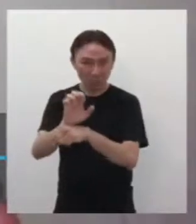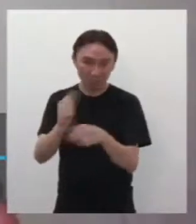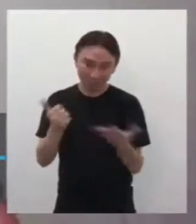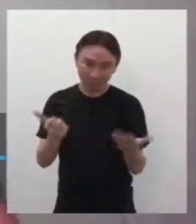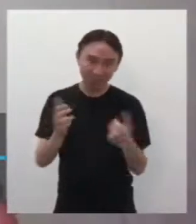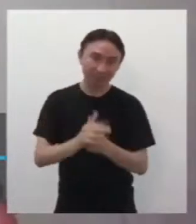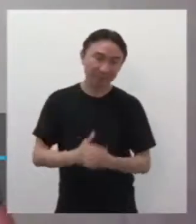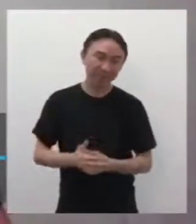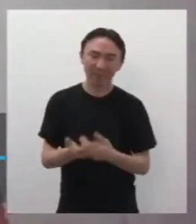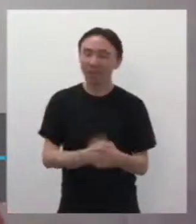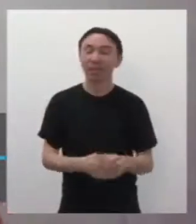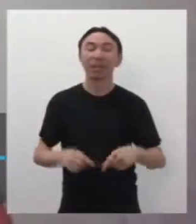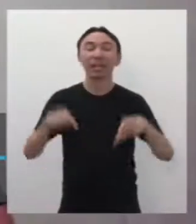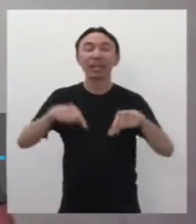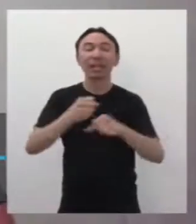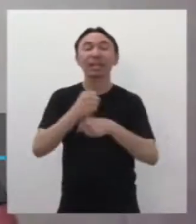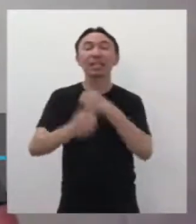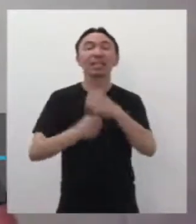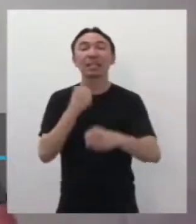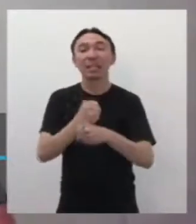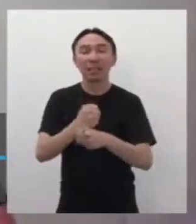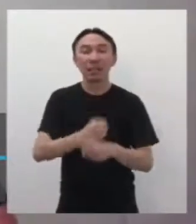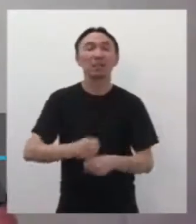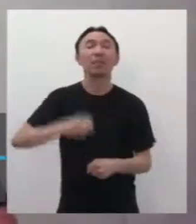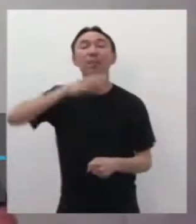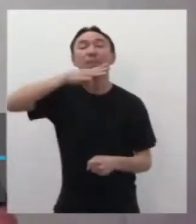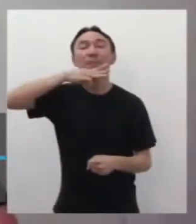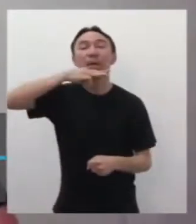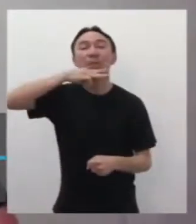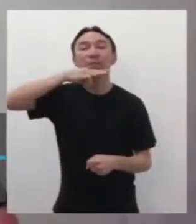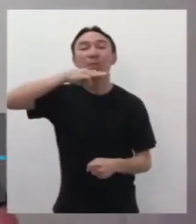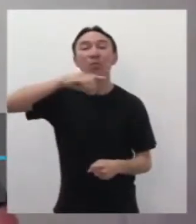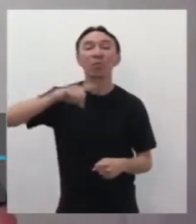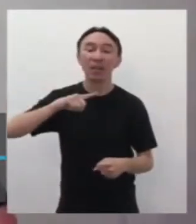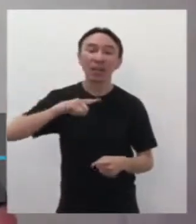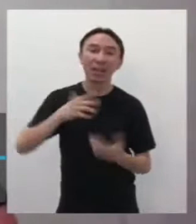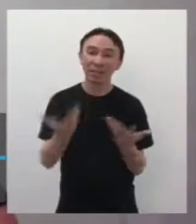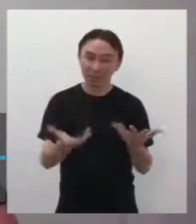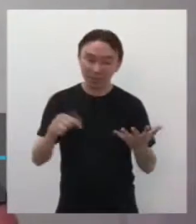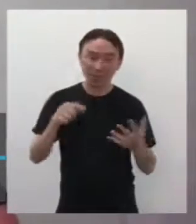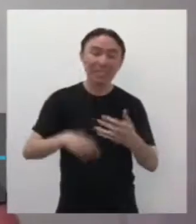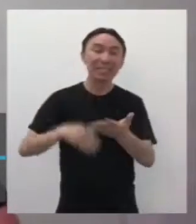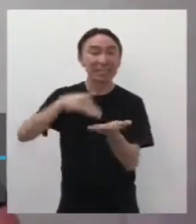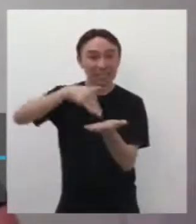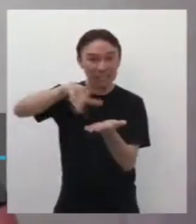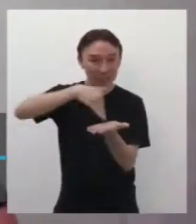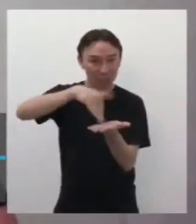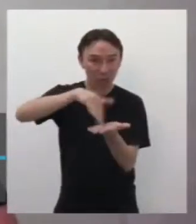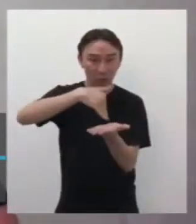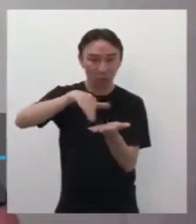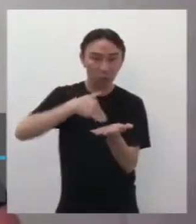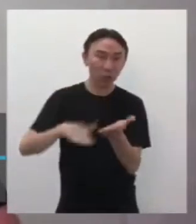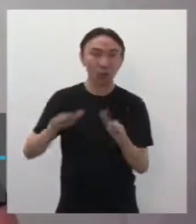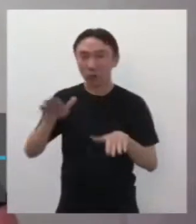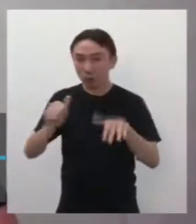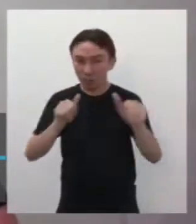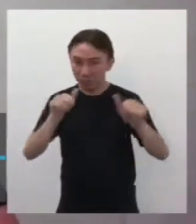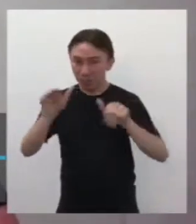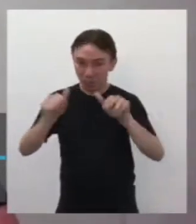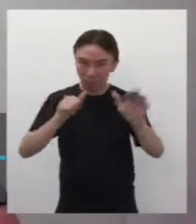Em março desse ano, a Secretaria de Educação fez um chamamento público número